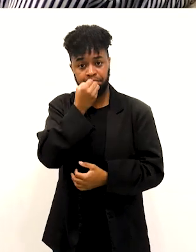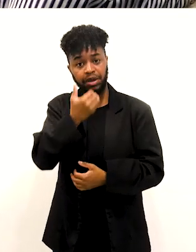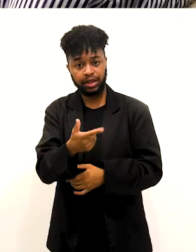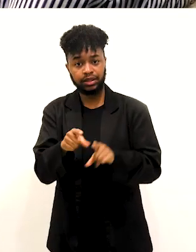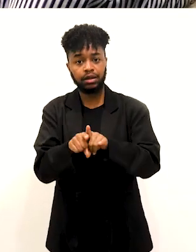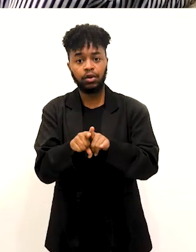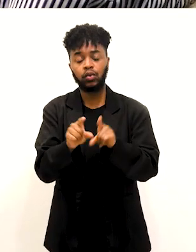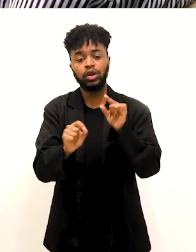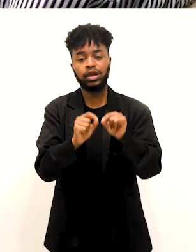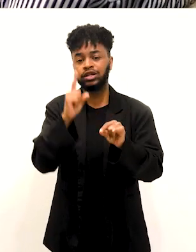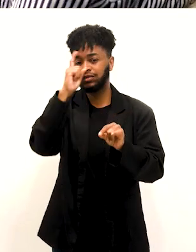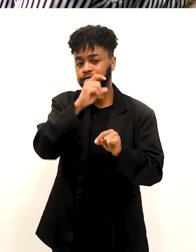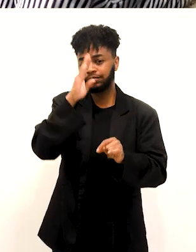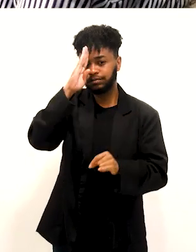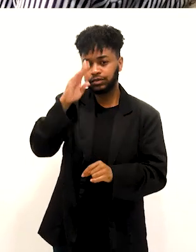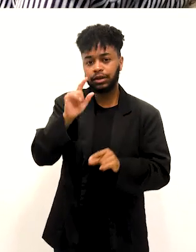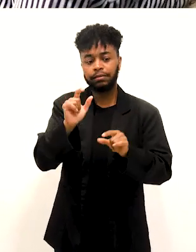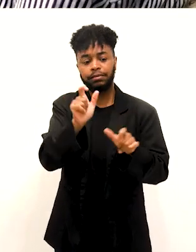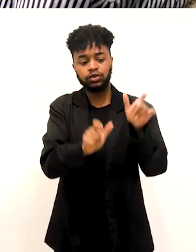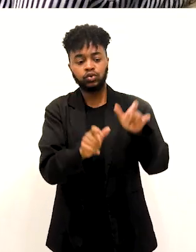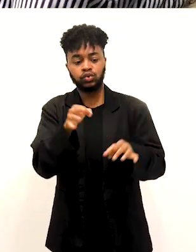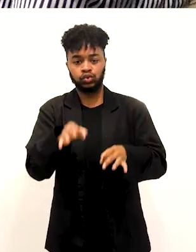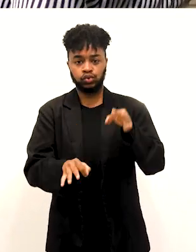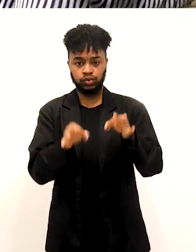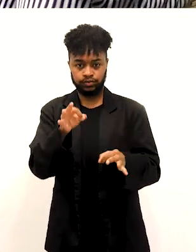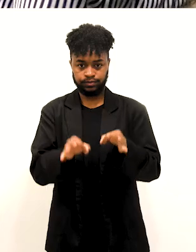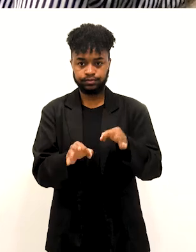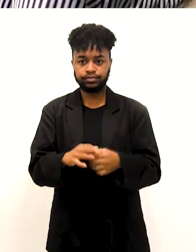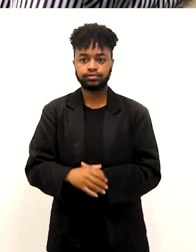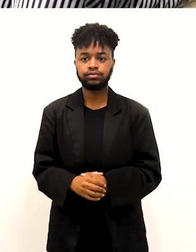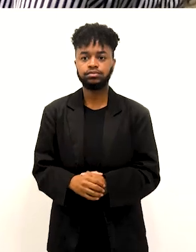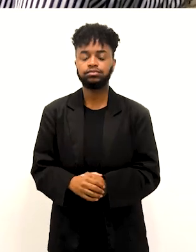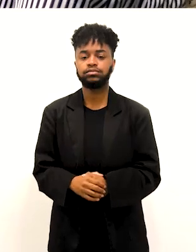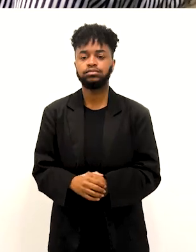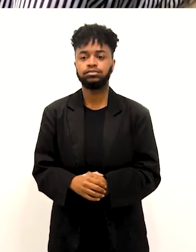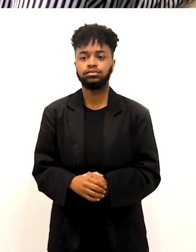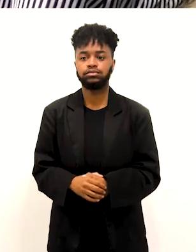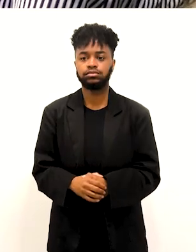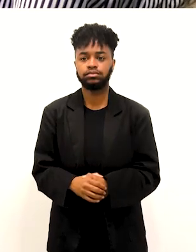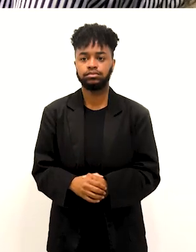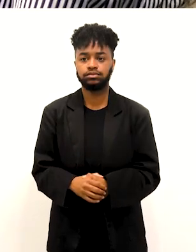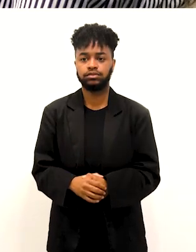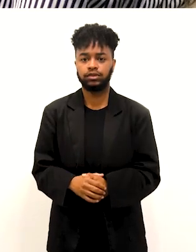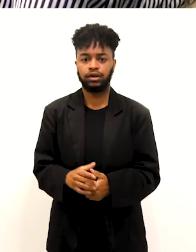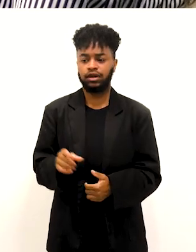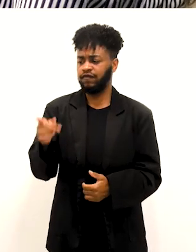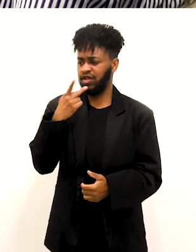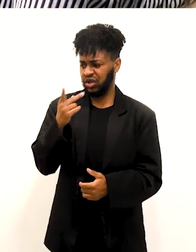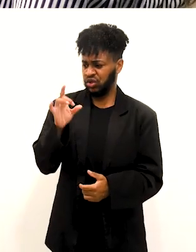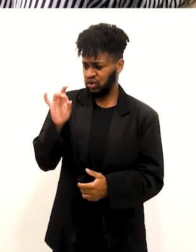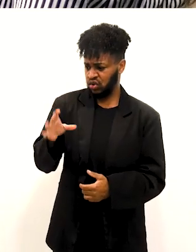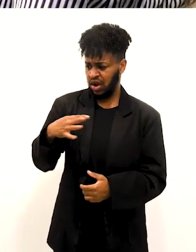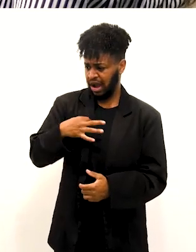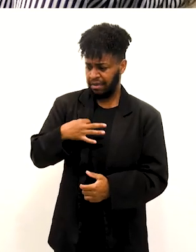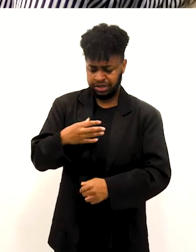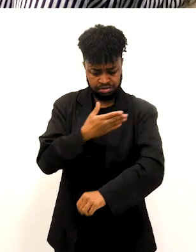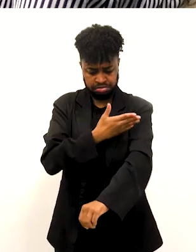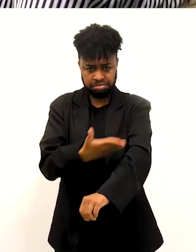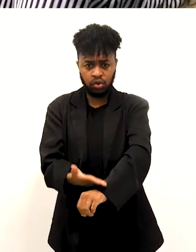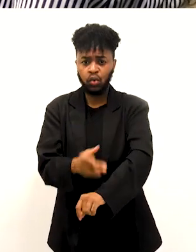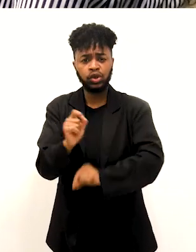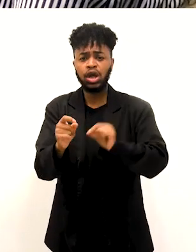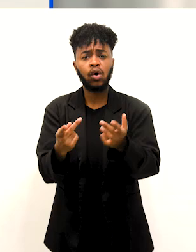né? A maior dificuldade é o julgamento das pessoas. É a gente. Caramba, Wagner, tu só andava de camisa